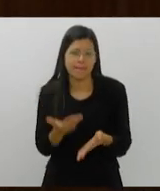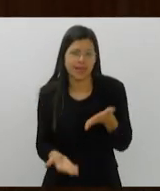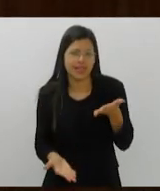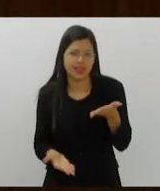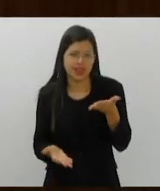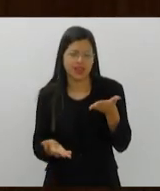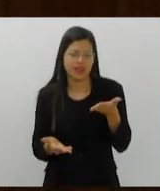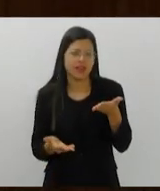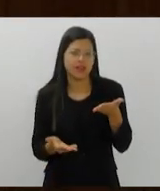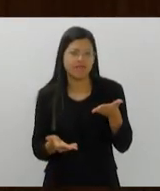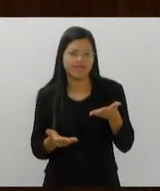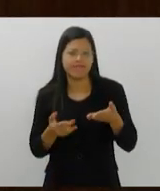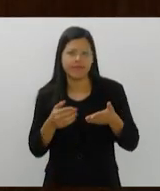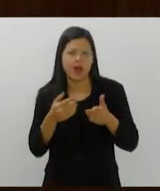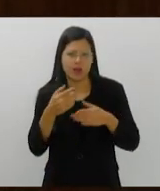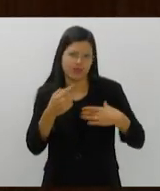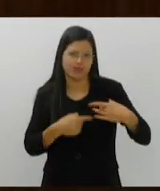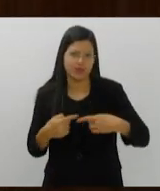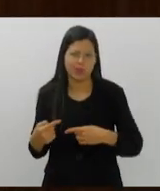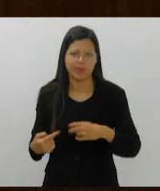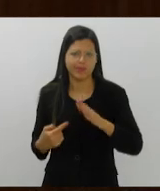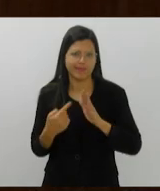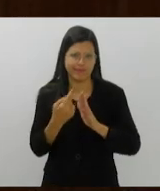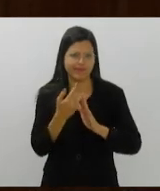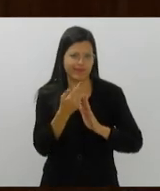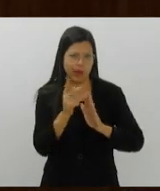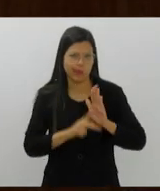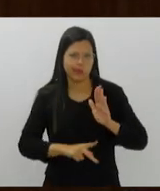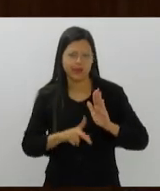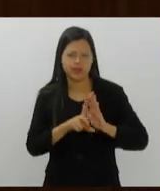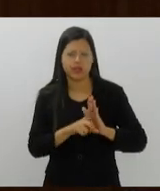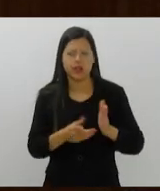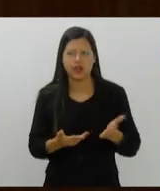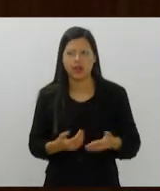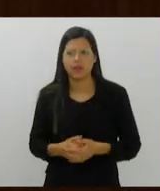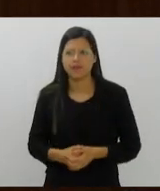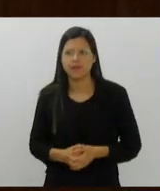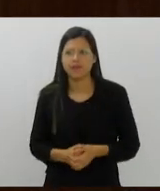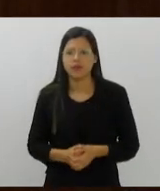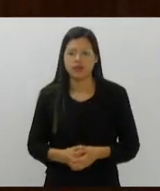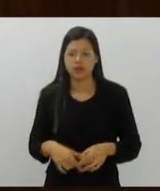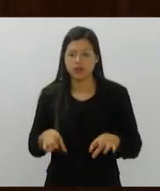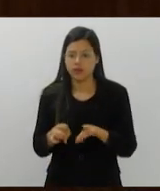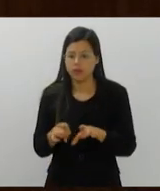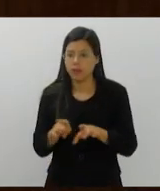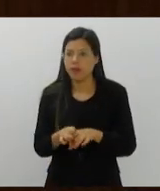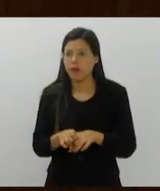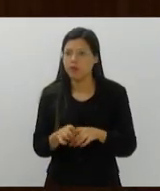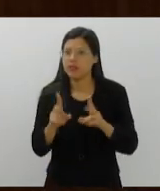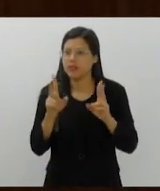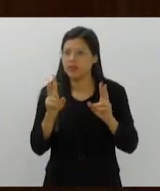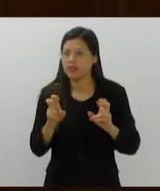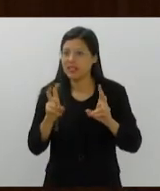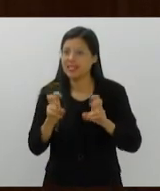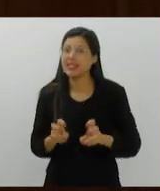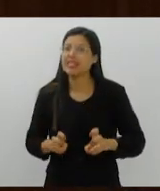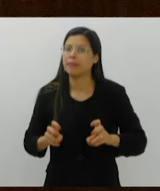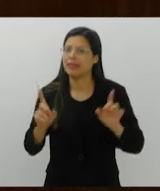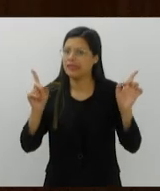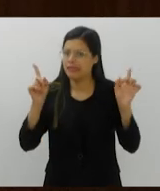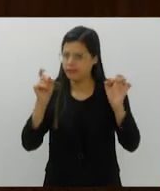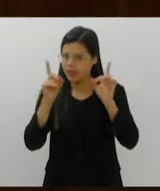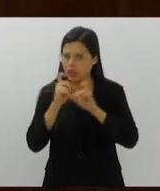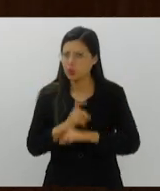presidente. Então, e além disso, é um tema absolutamente polêmico,